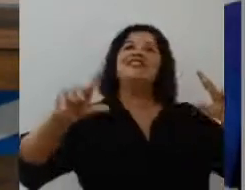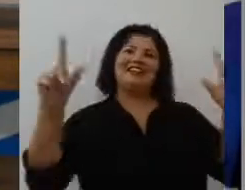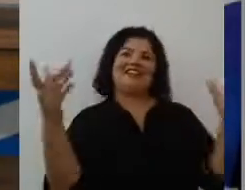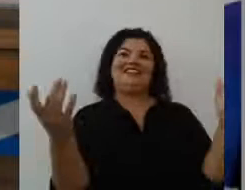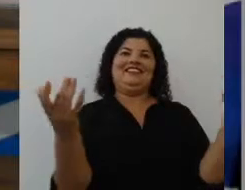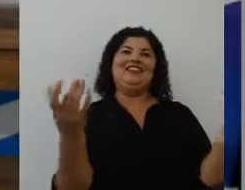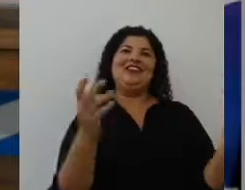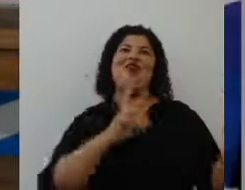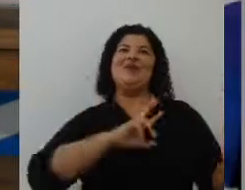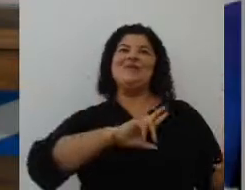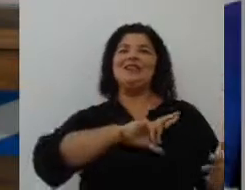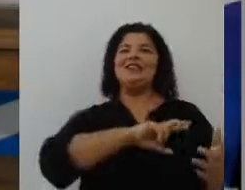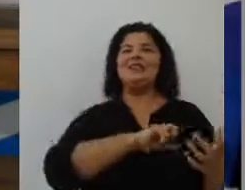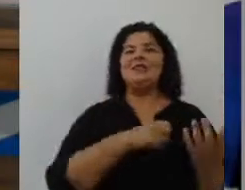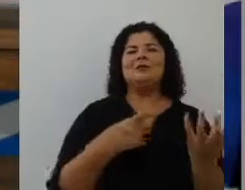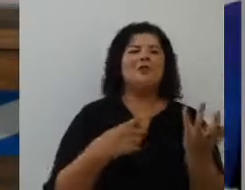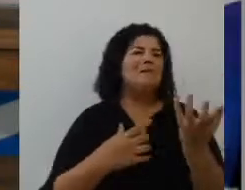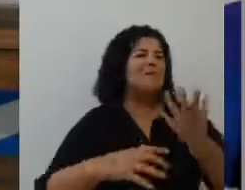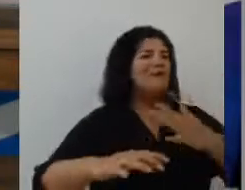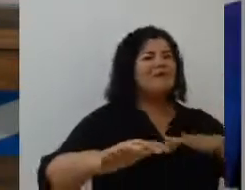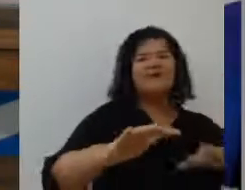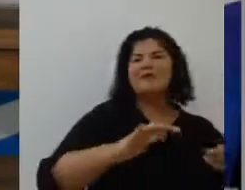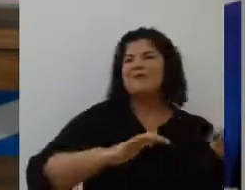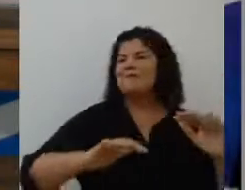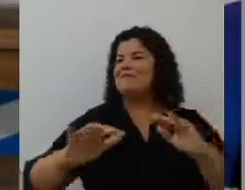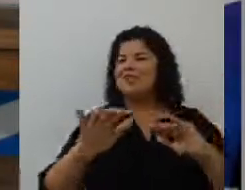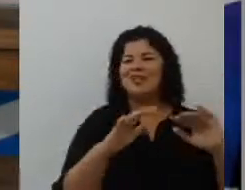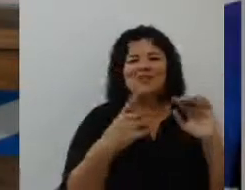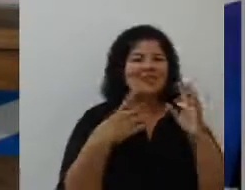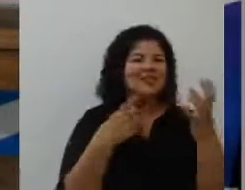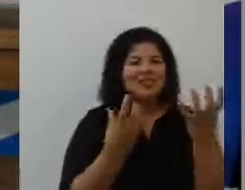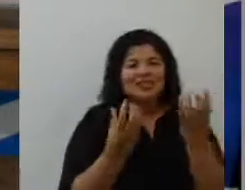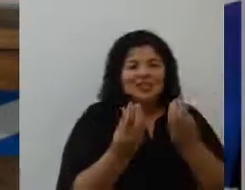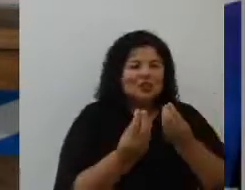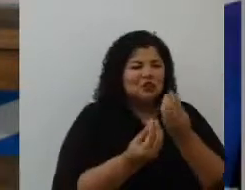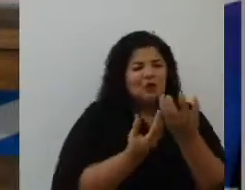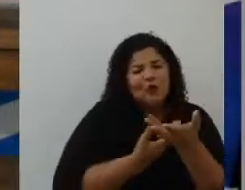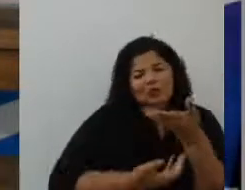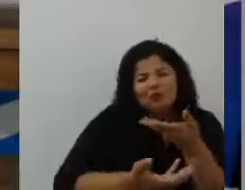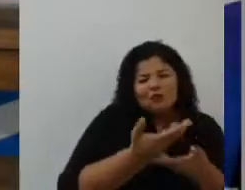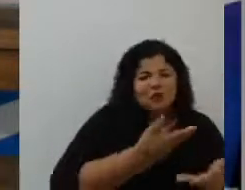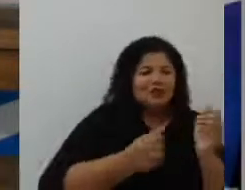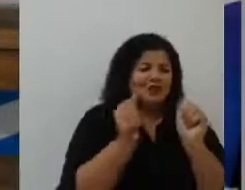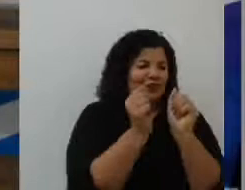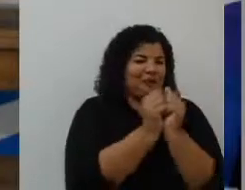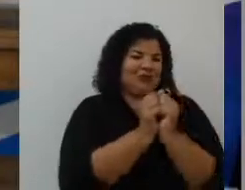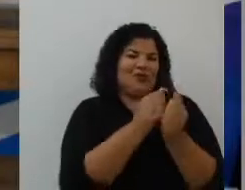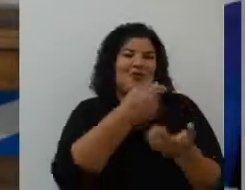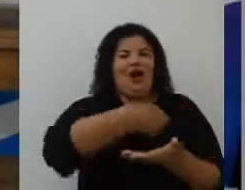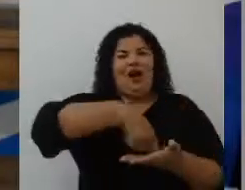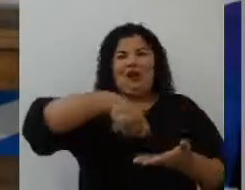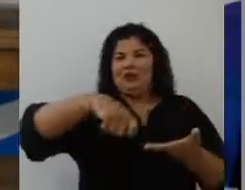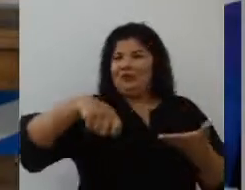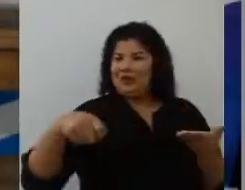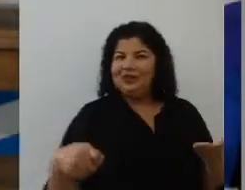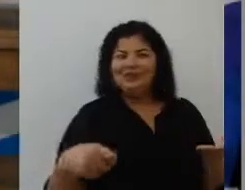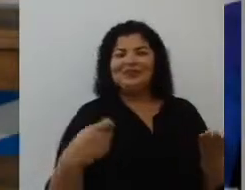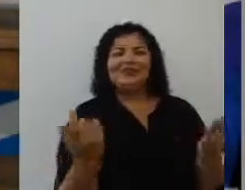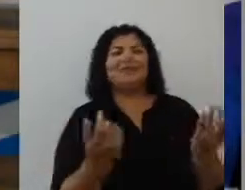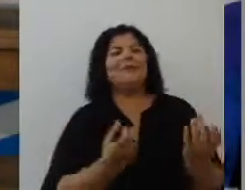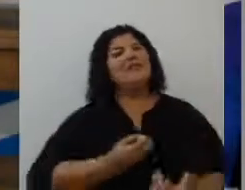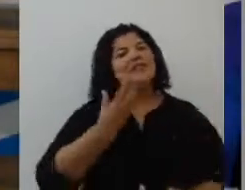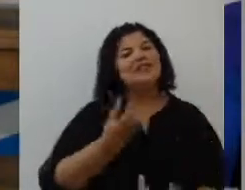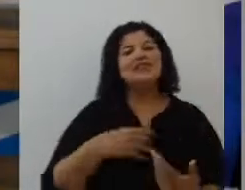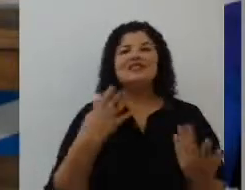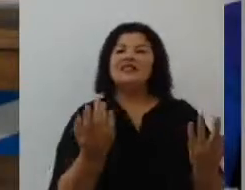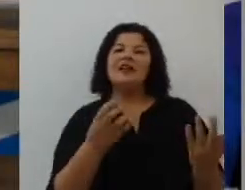No romantismo ela mexe, ela se adapta às emoções do autor, ela se adapta às emoções de quem escreve os textos, seja na poesia,